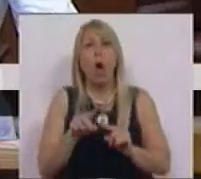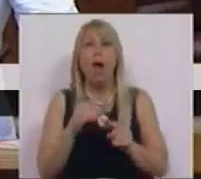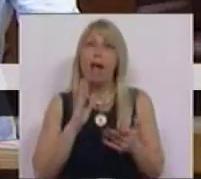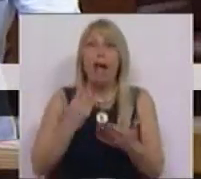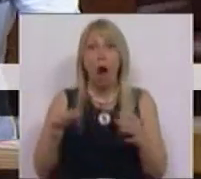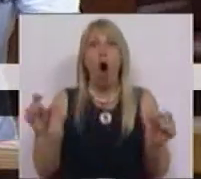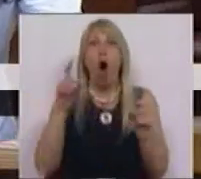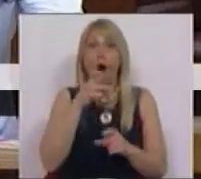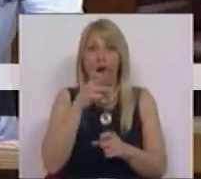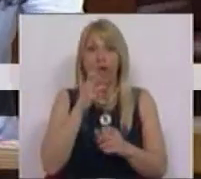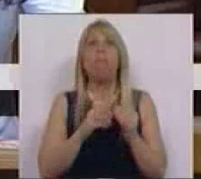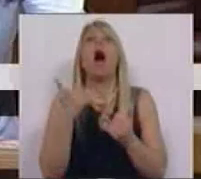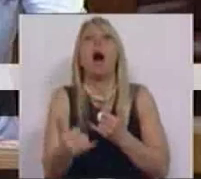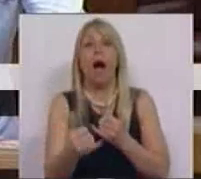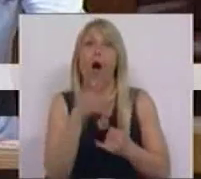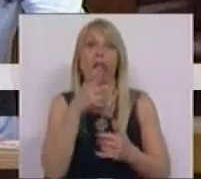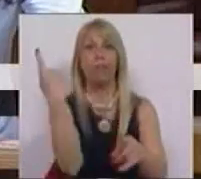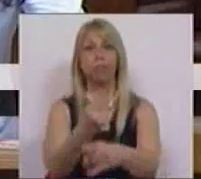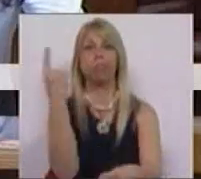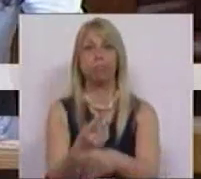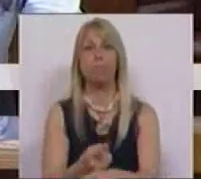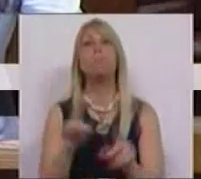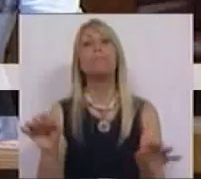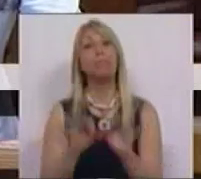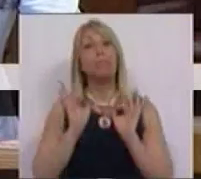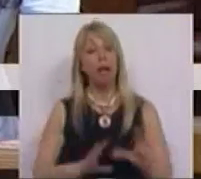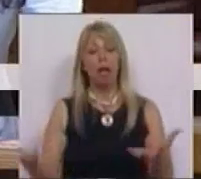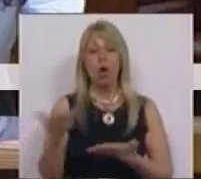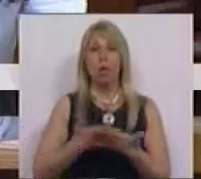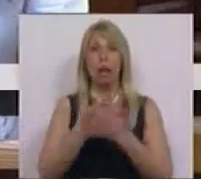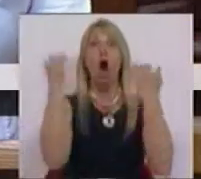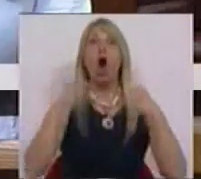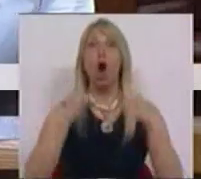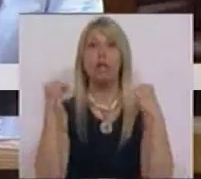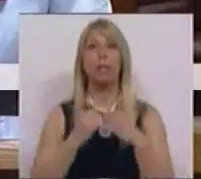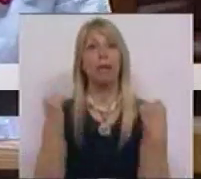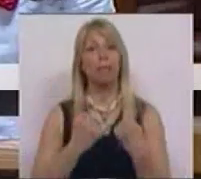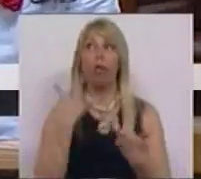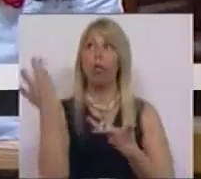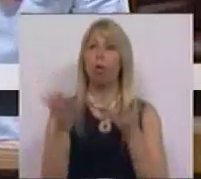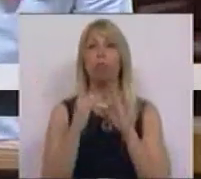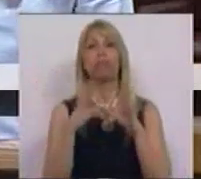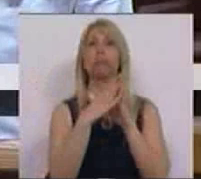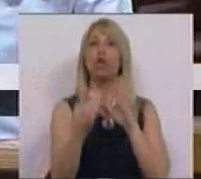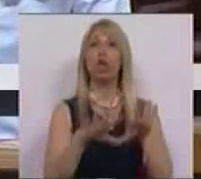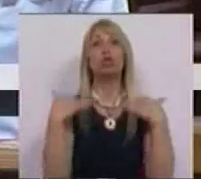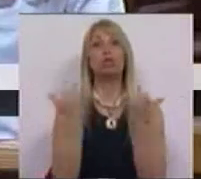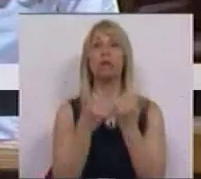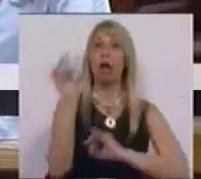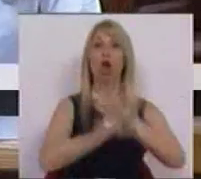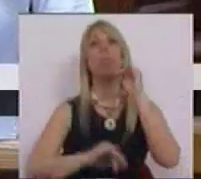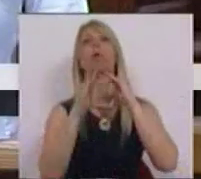Pois não é de finanças saudáveis que trata o tratado orçamental e muito menos da sustentabilidade do modelo social europeu. O que o tratado